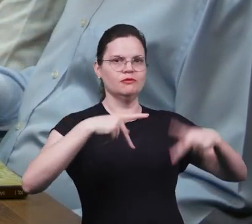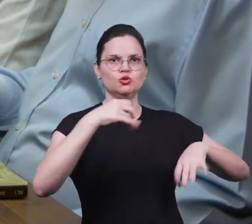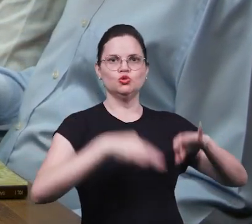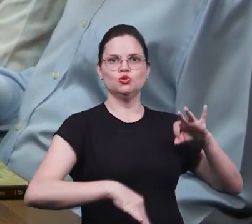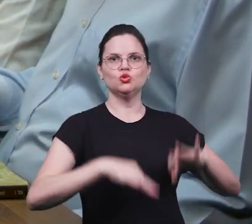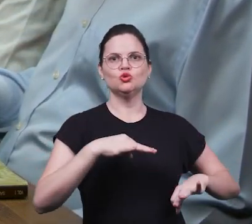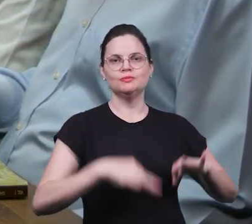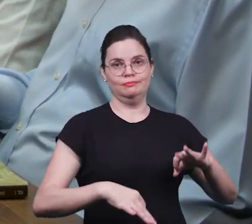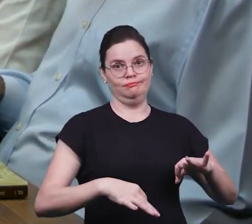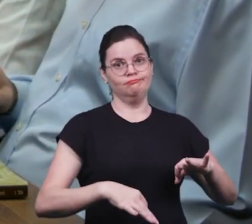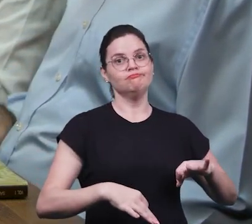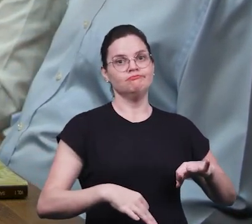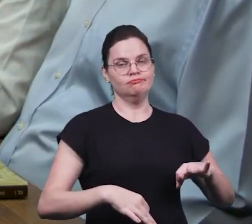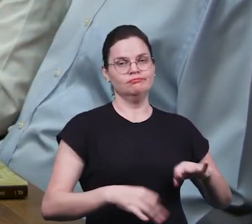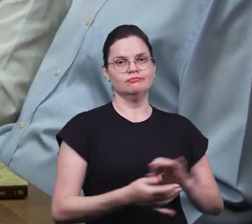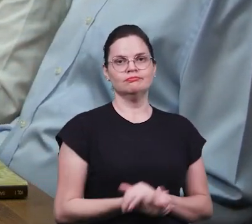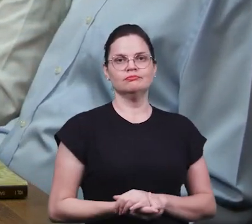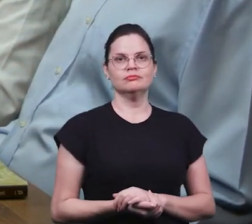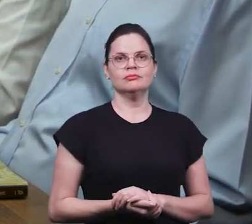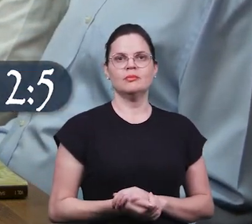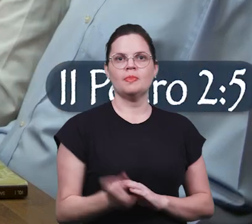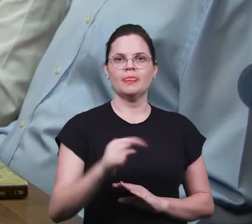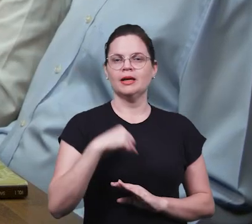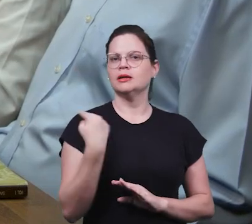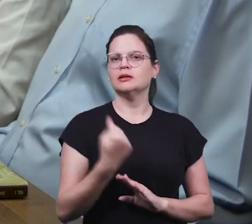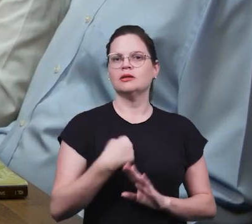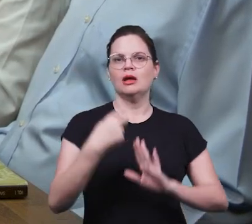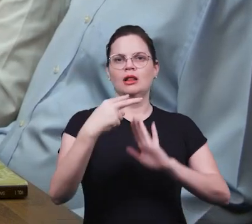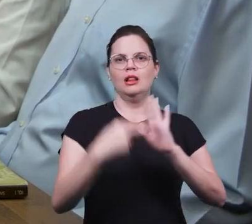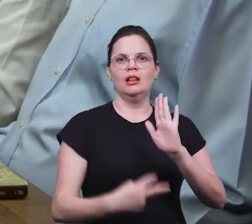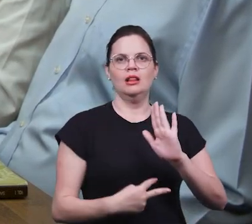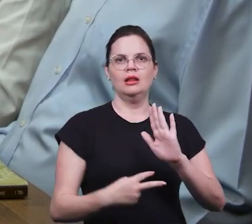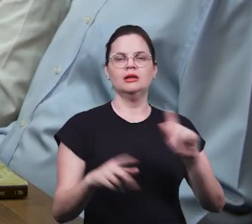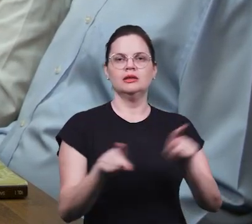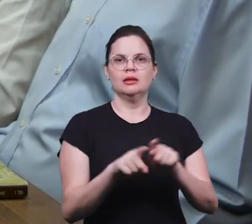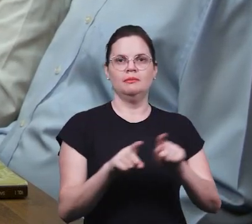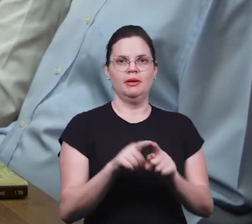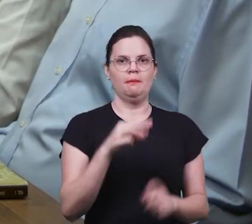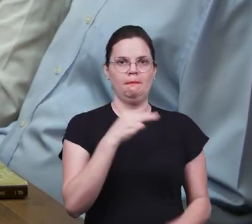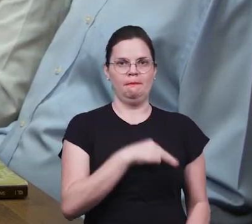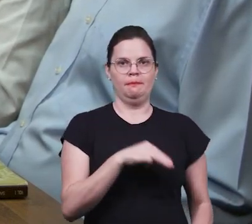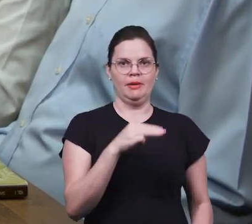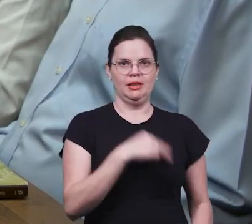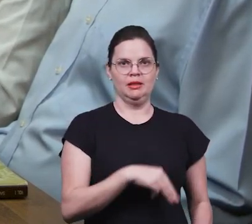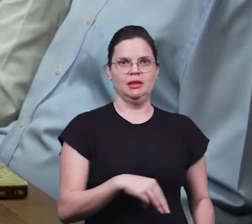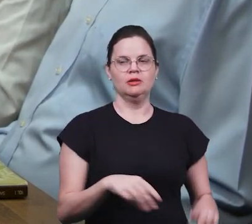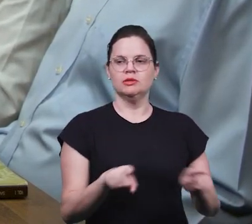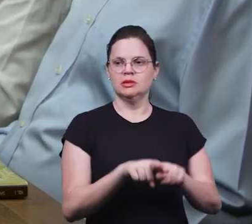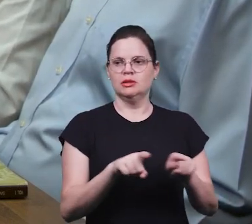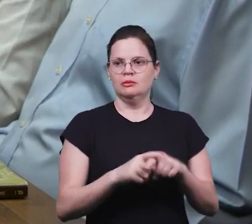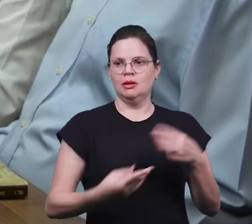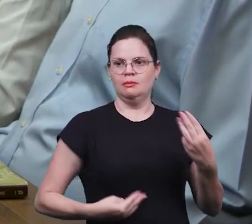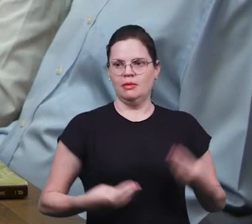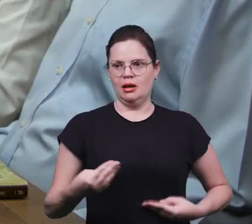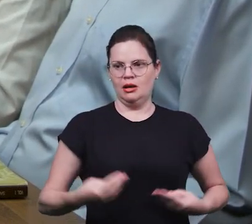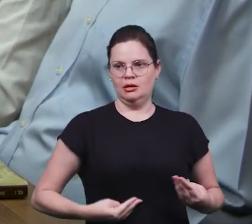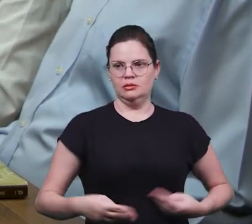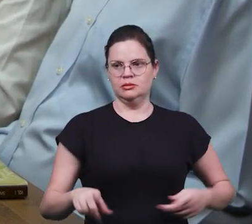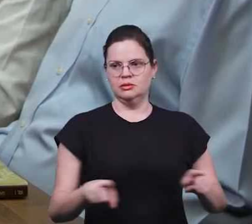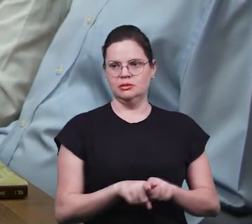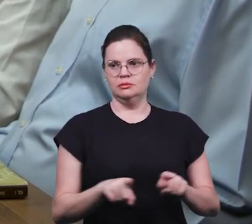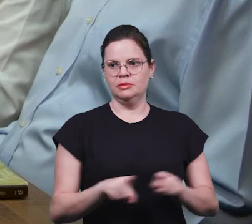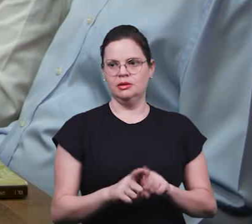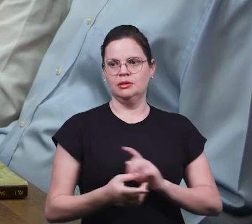E quando a gente lê em Mateus, em Marcos também,